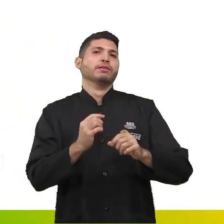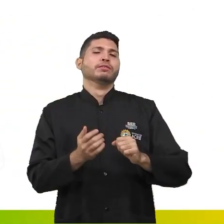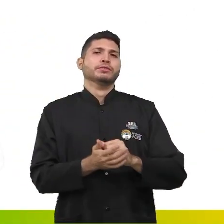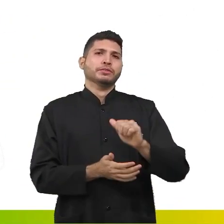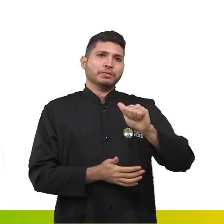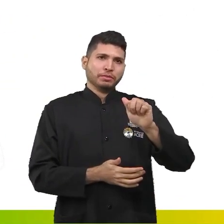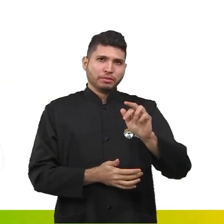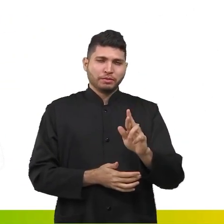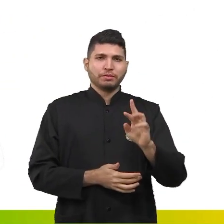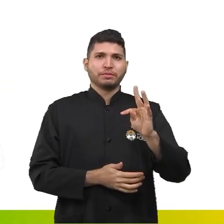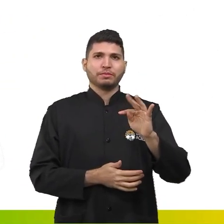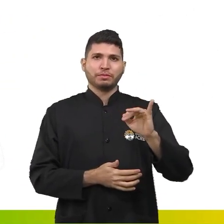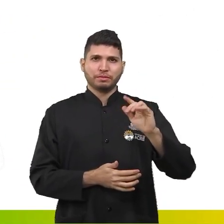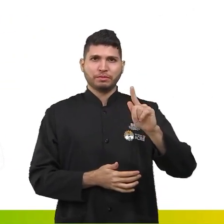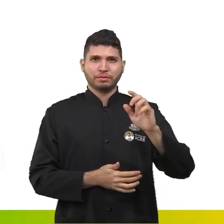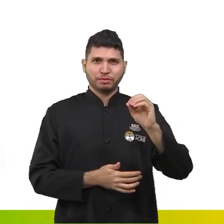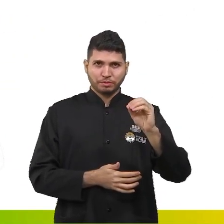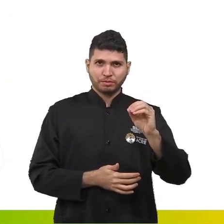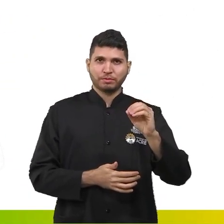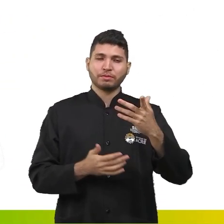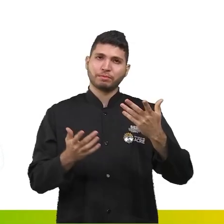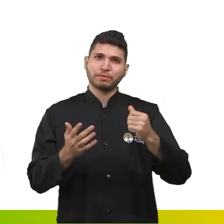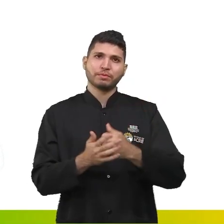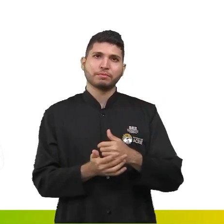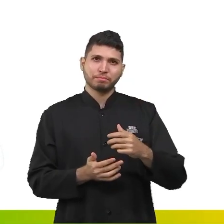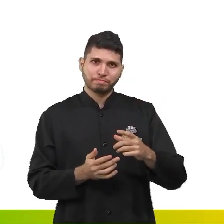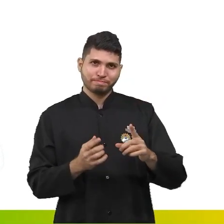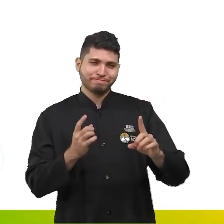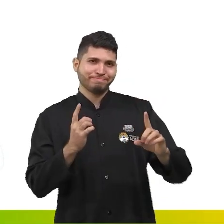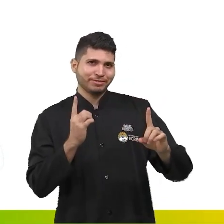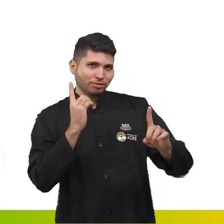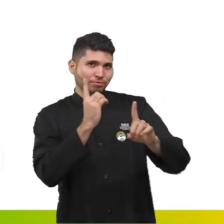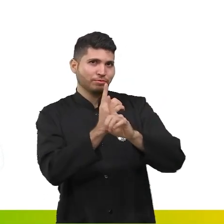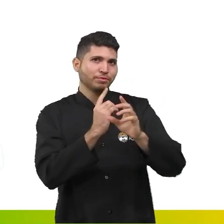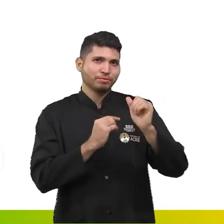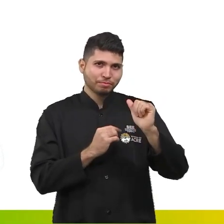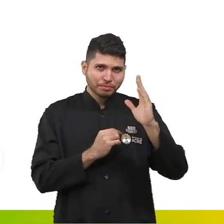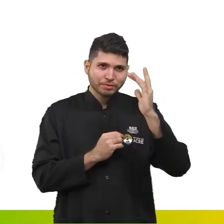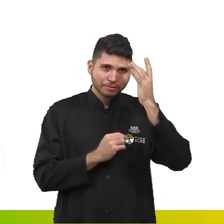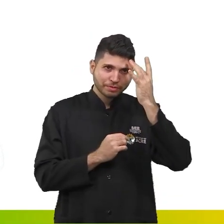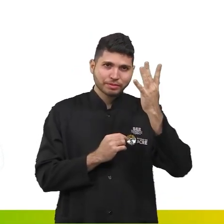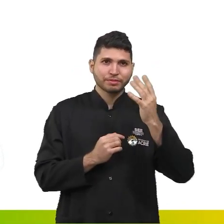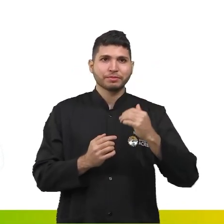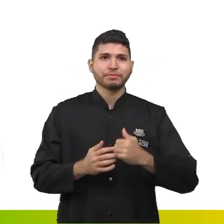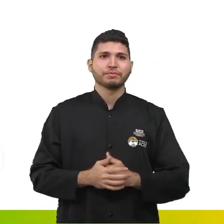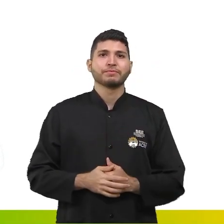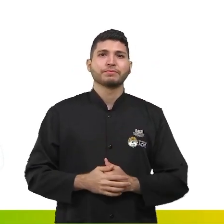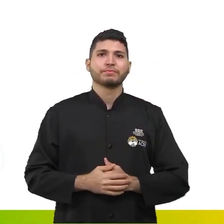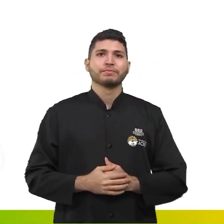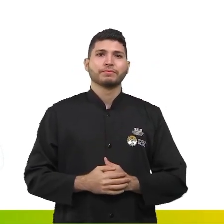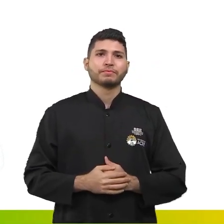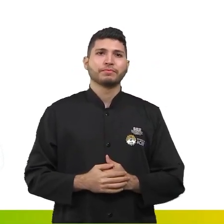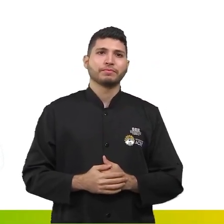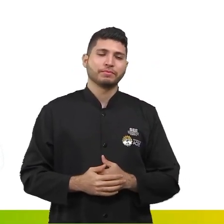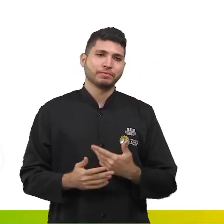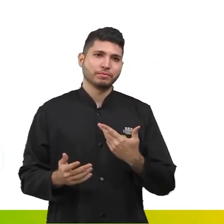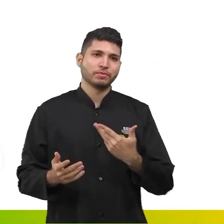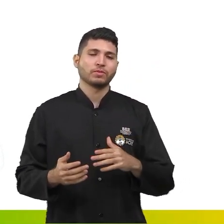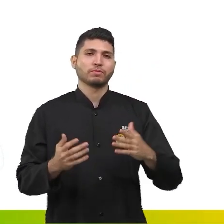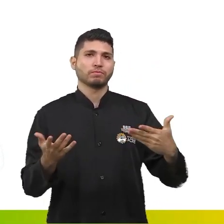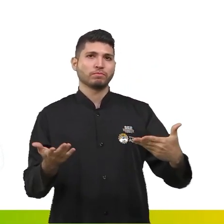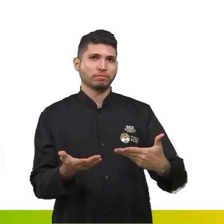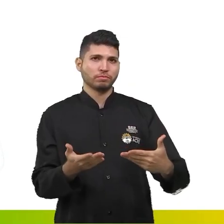aí chegamos no advérbio. O advérbio, sim, é uma classe gramatical que ela tem as suas